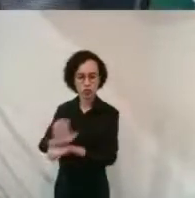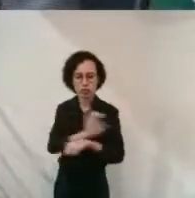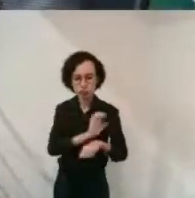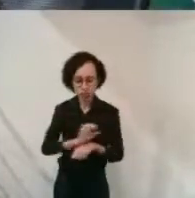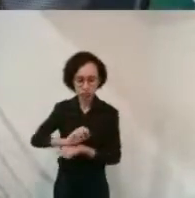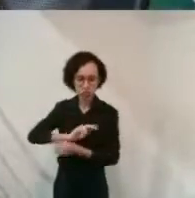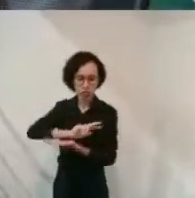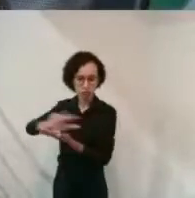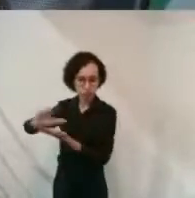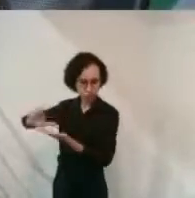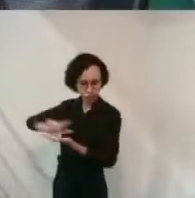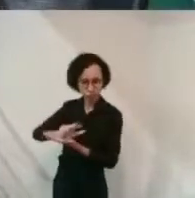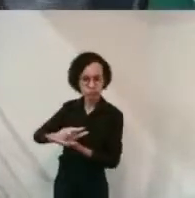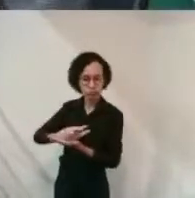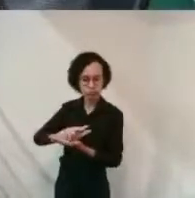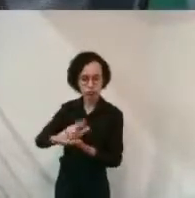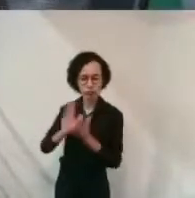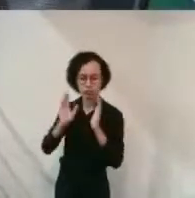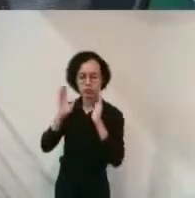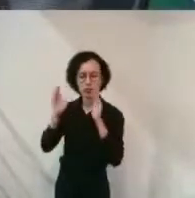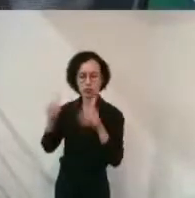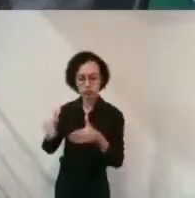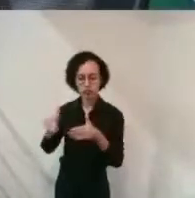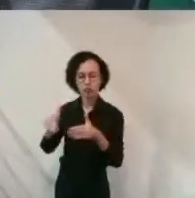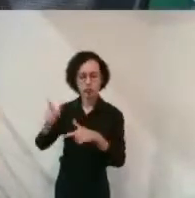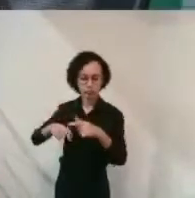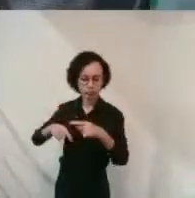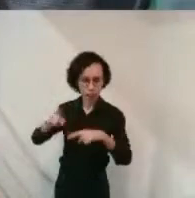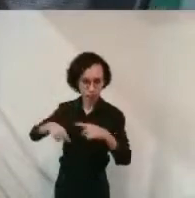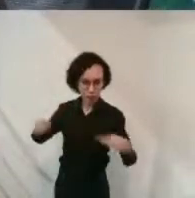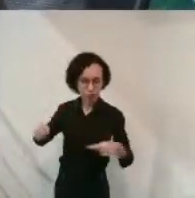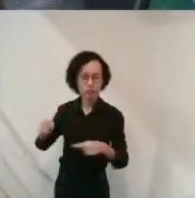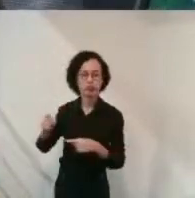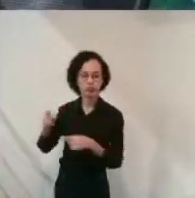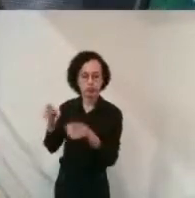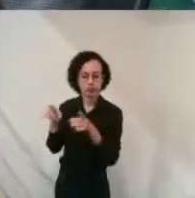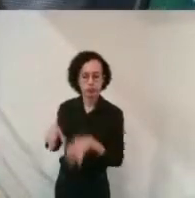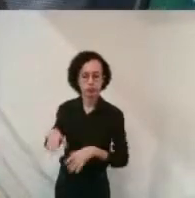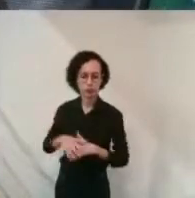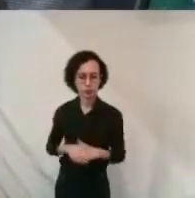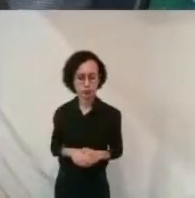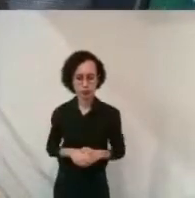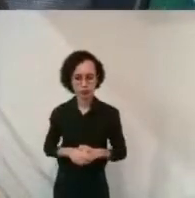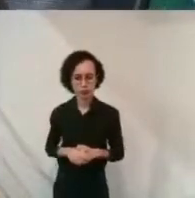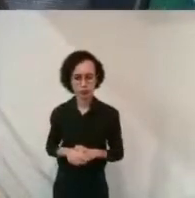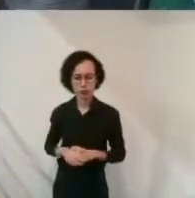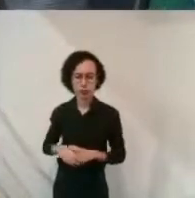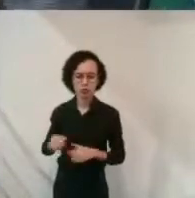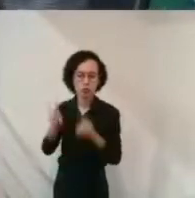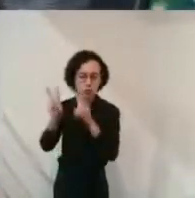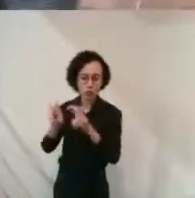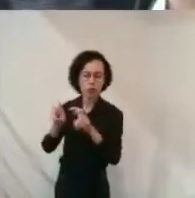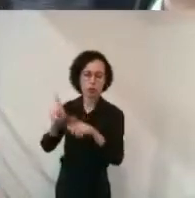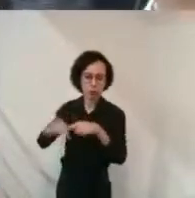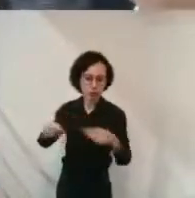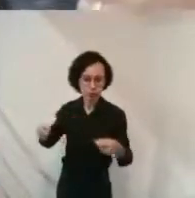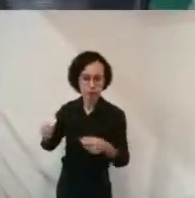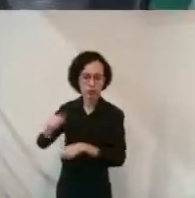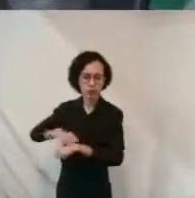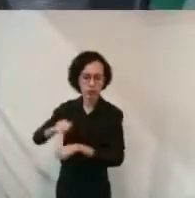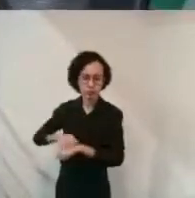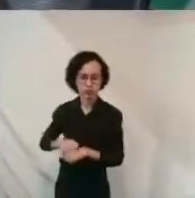relação ao saneamento básico brasileiro e aqui, em particular, a questão do resíduo sólido. Nós temos hoje no